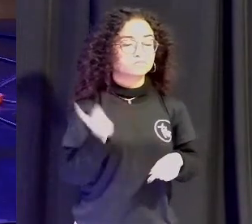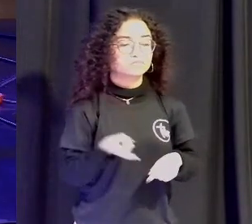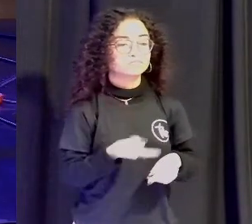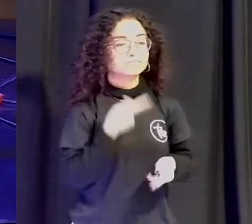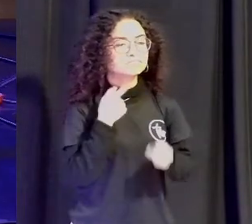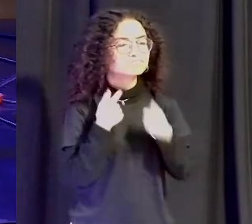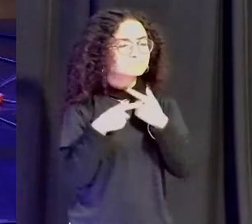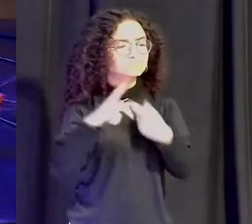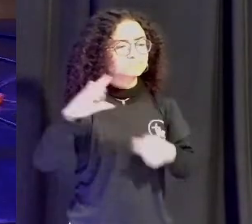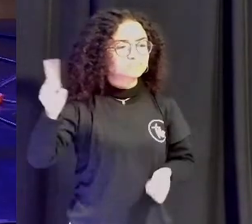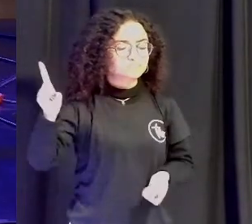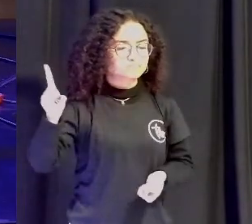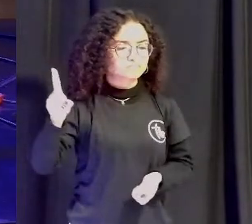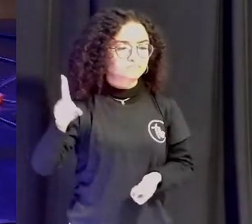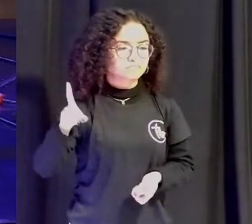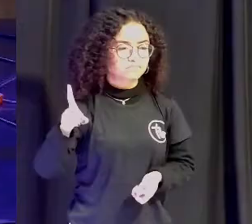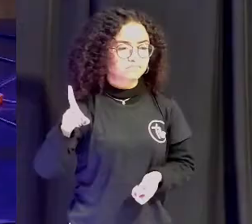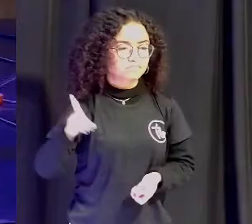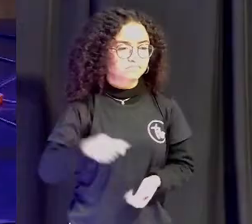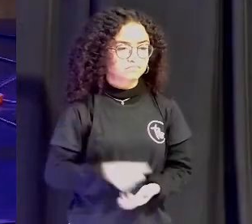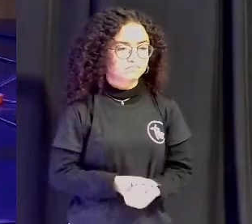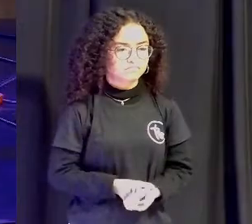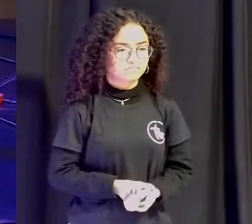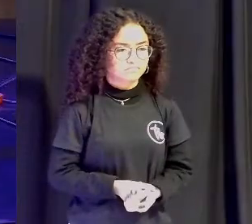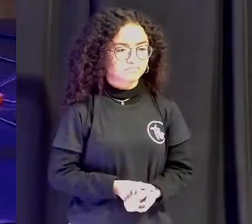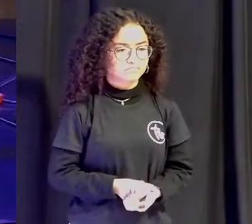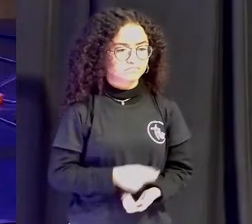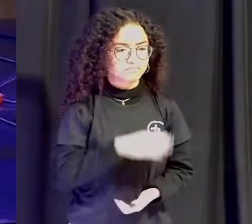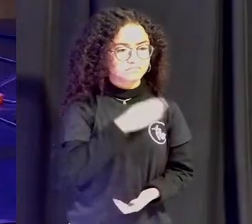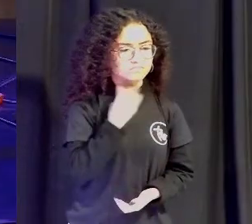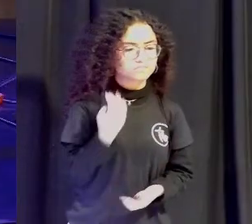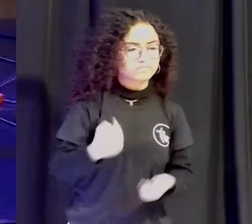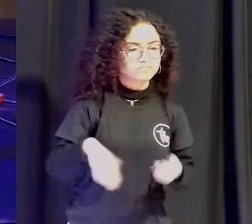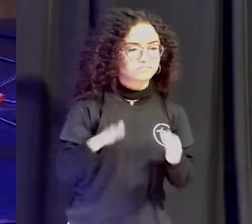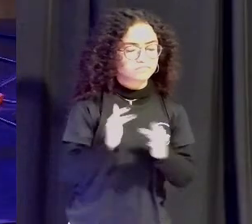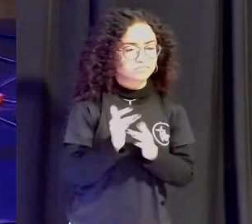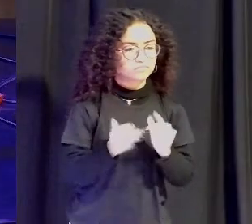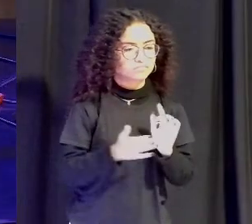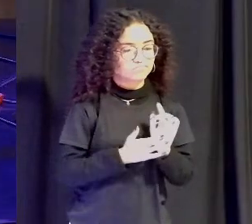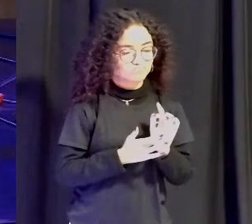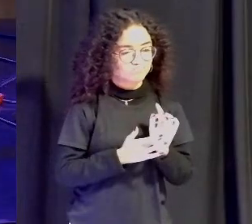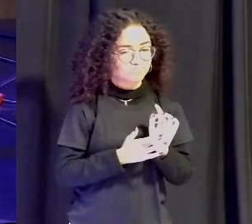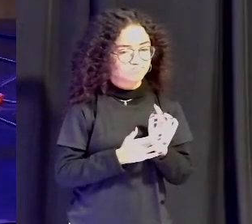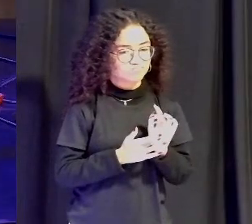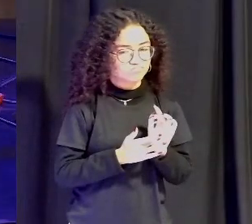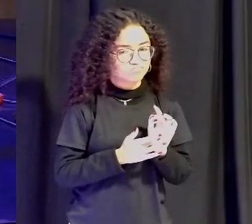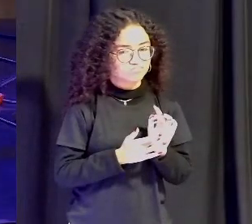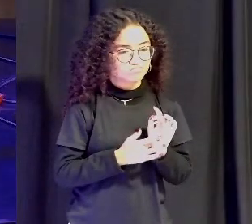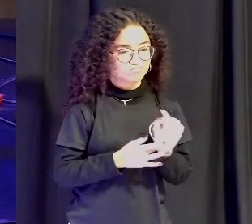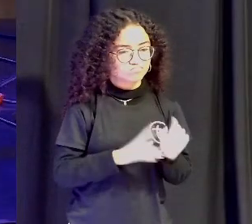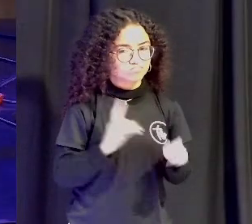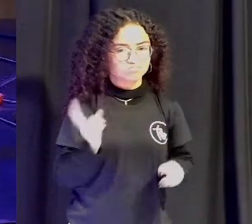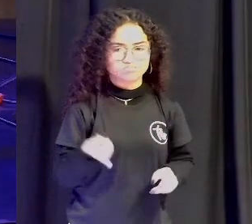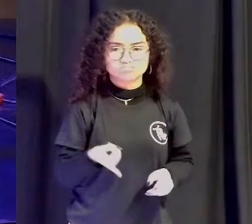Aprove a Deus sacrificá-lo em favor da humanidade pecaminosa.